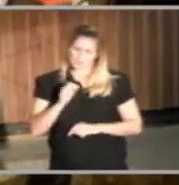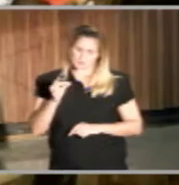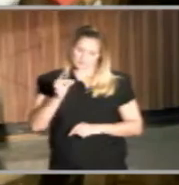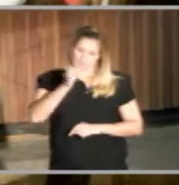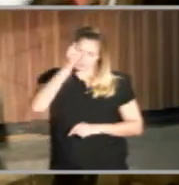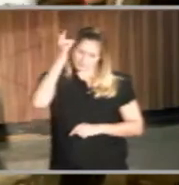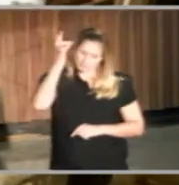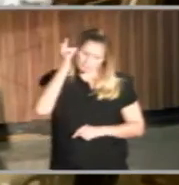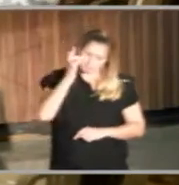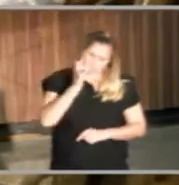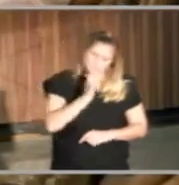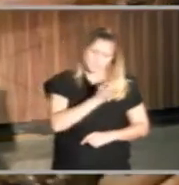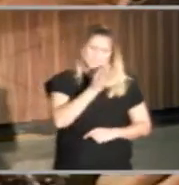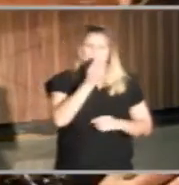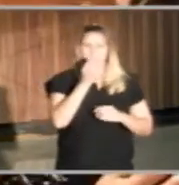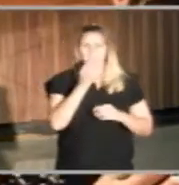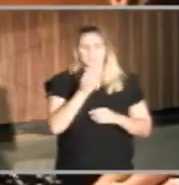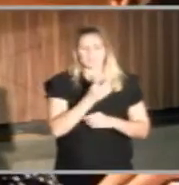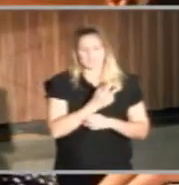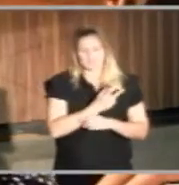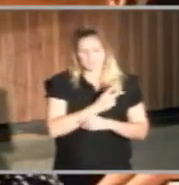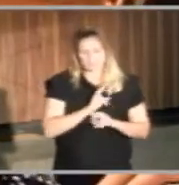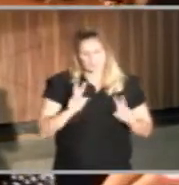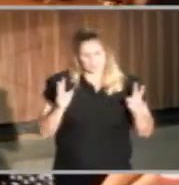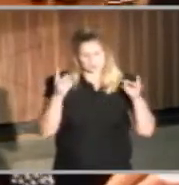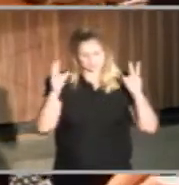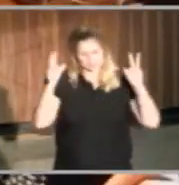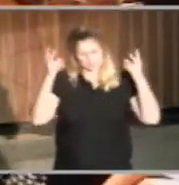Espírito e dá-nos, Senhor, lares